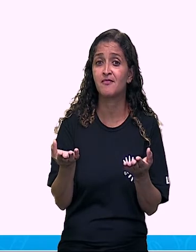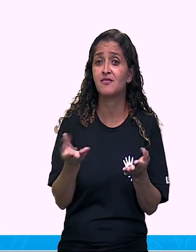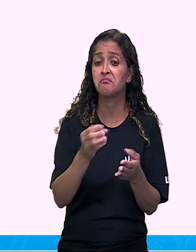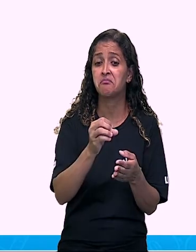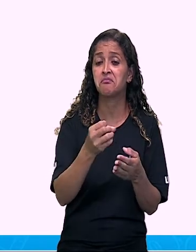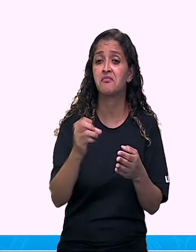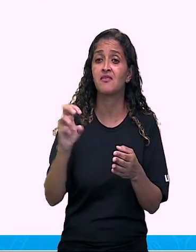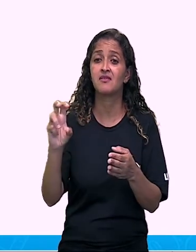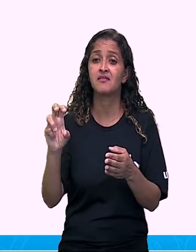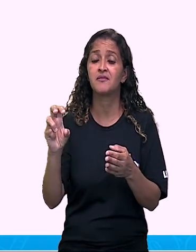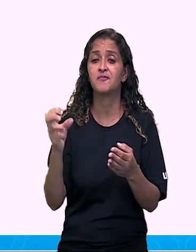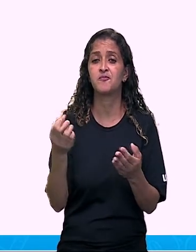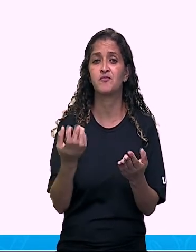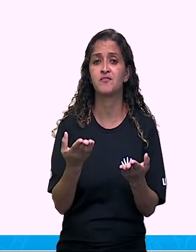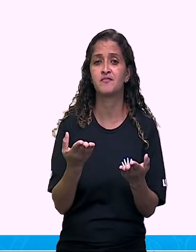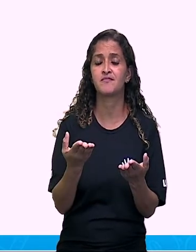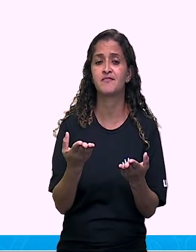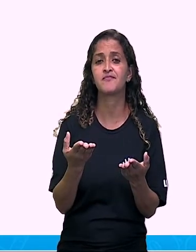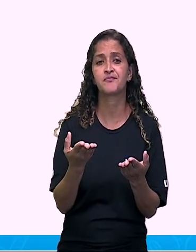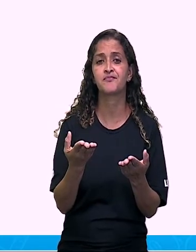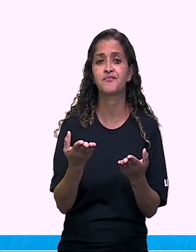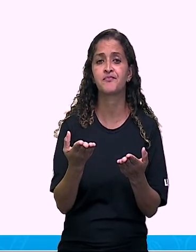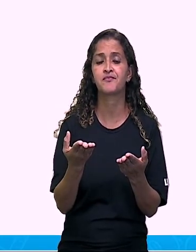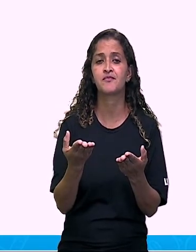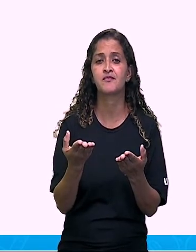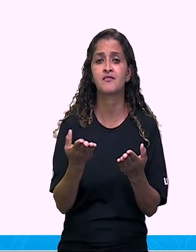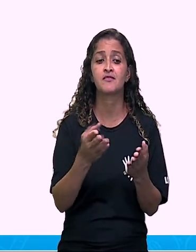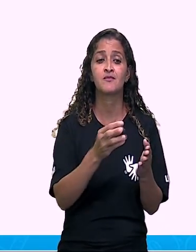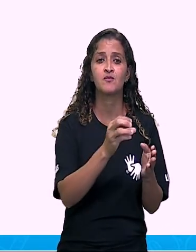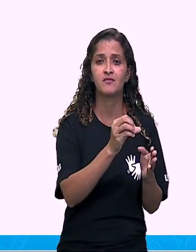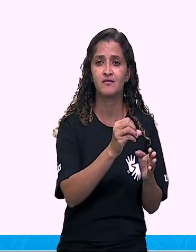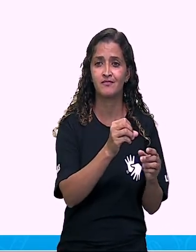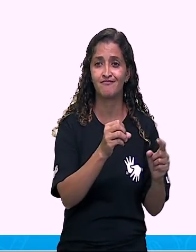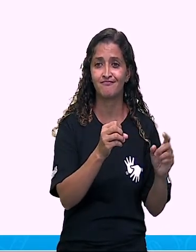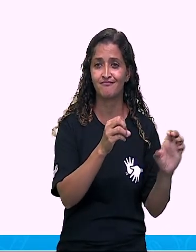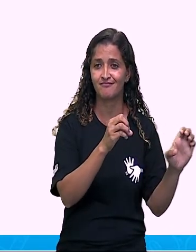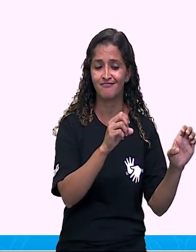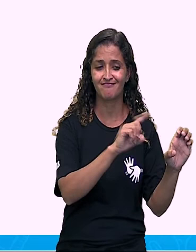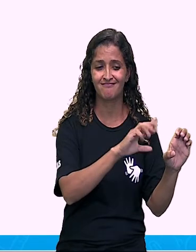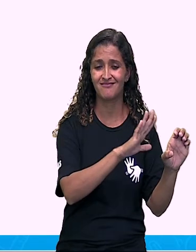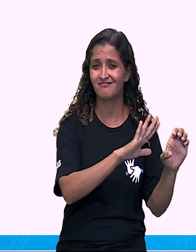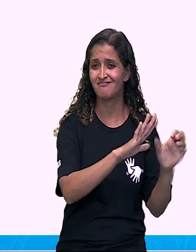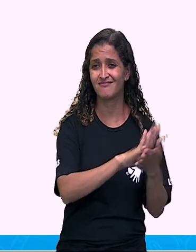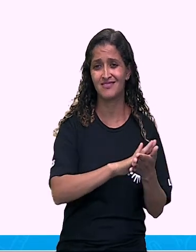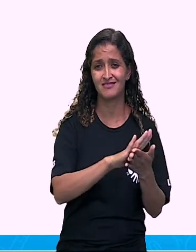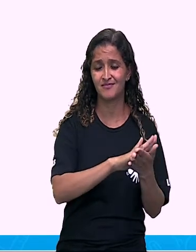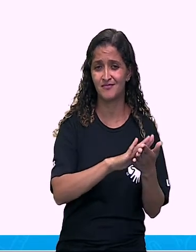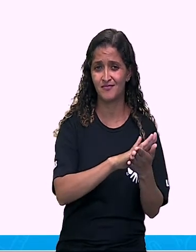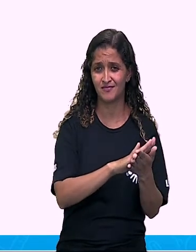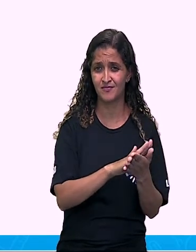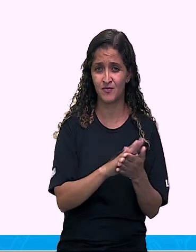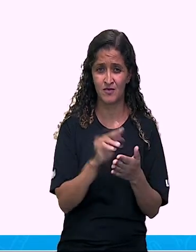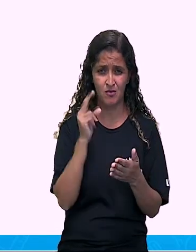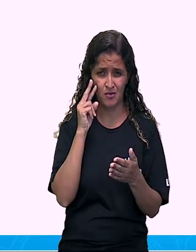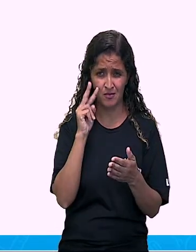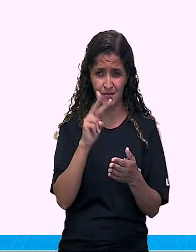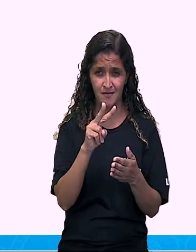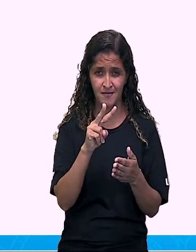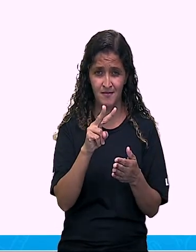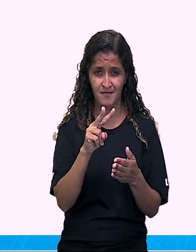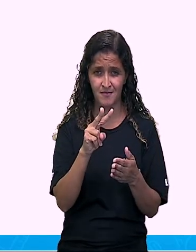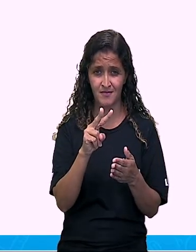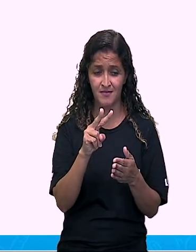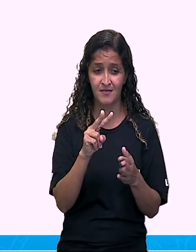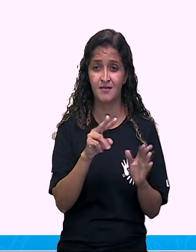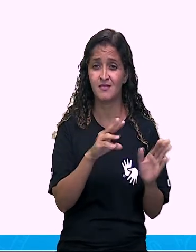0 aí? Esse 0, para a esquerda, ele não vale nada. Vocês já viram o ditado, 0